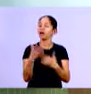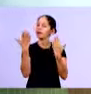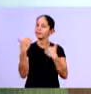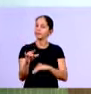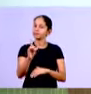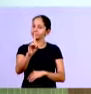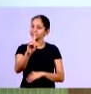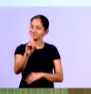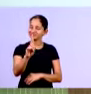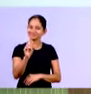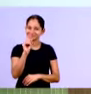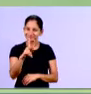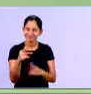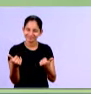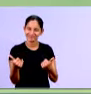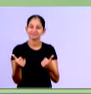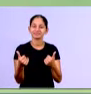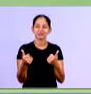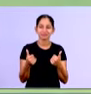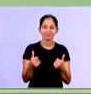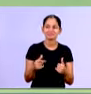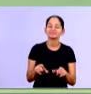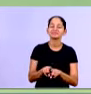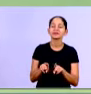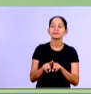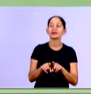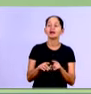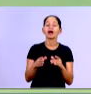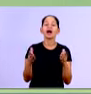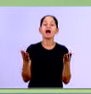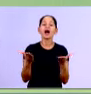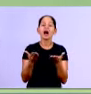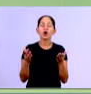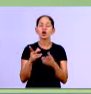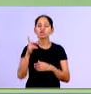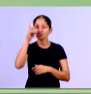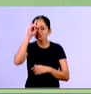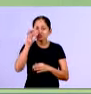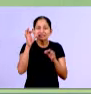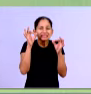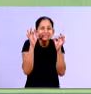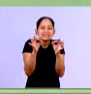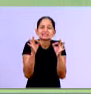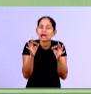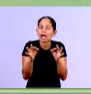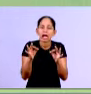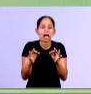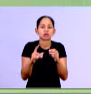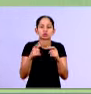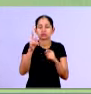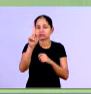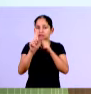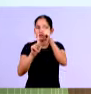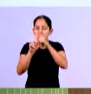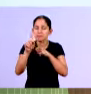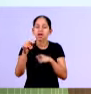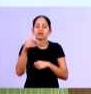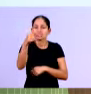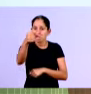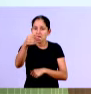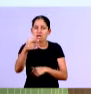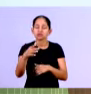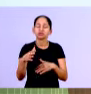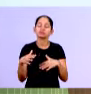hein? Muito bem, mas aí a gente está trabalhando com dias exatos, valores exatos, 7 meses, 5 meses, e